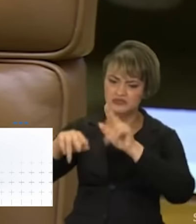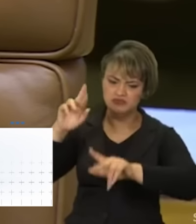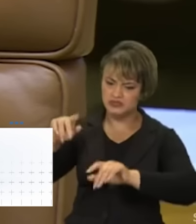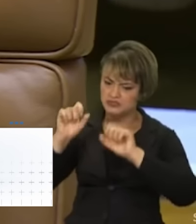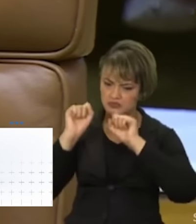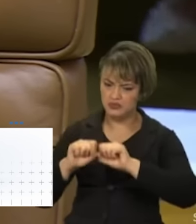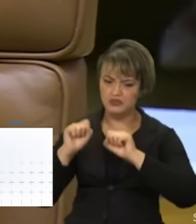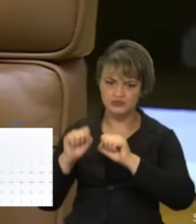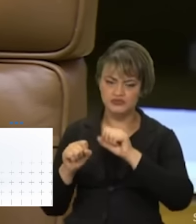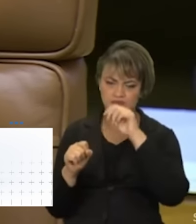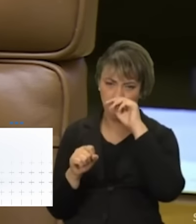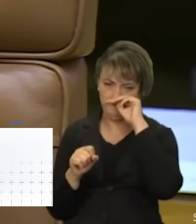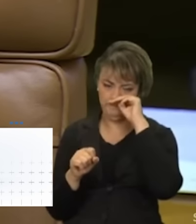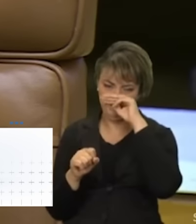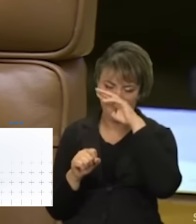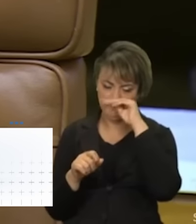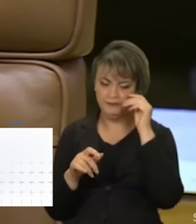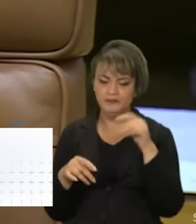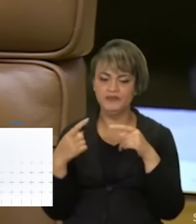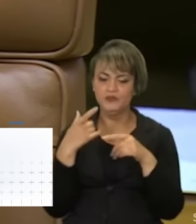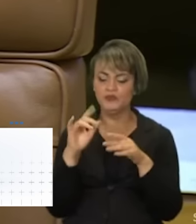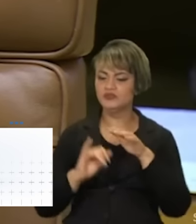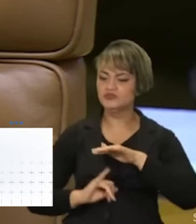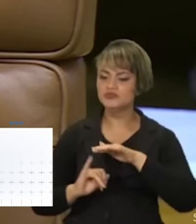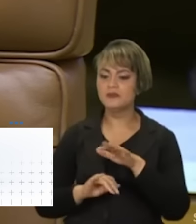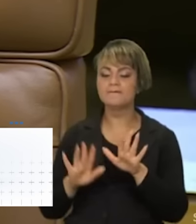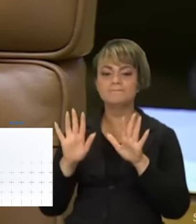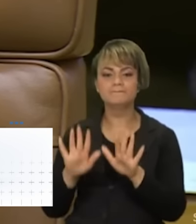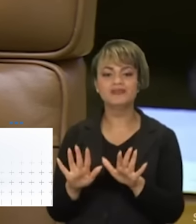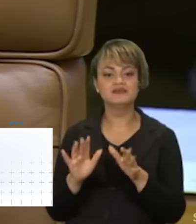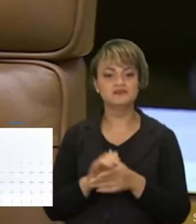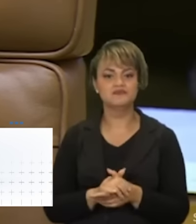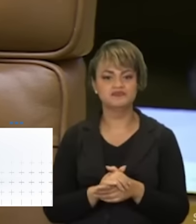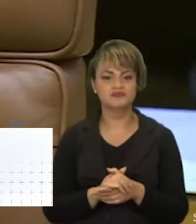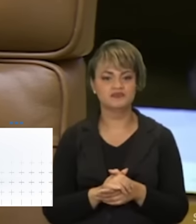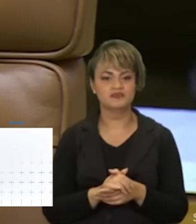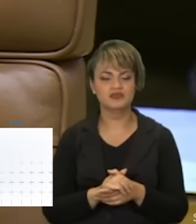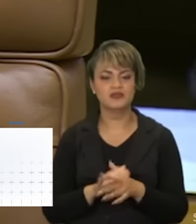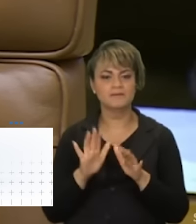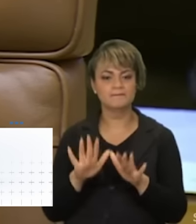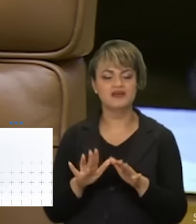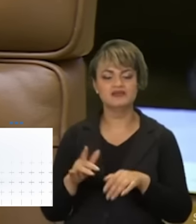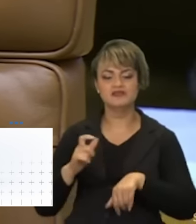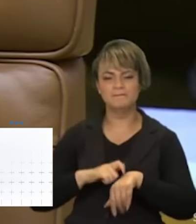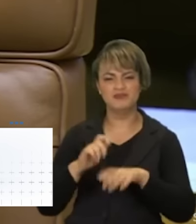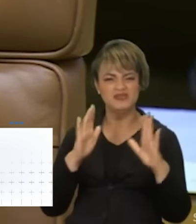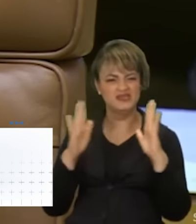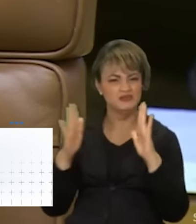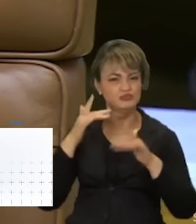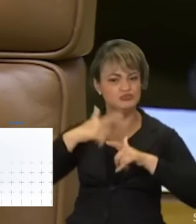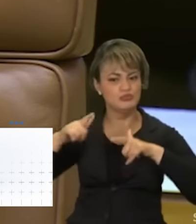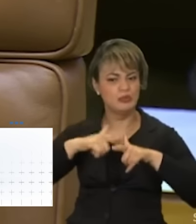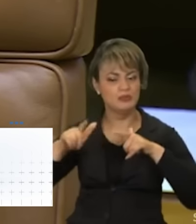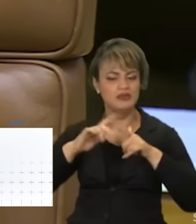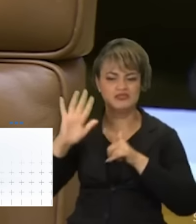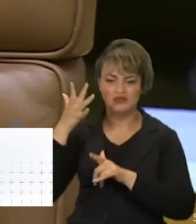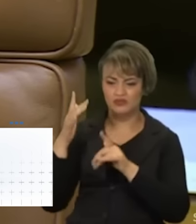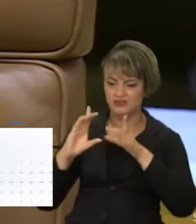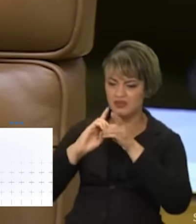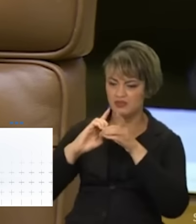o fortalecimento institucional. No entanto, é imperativo que em tempos de crises e desafios à nossa